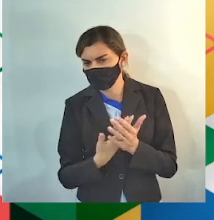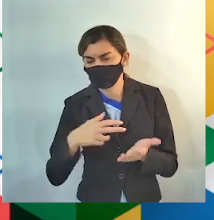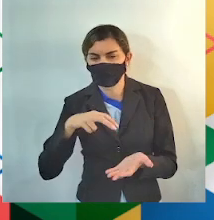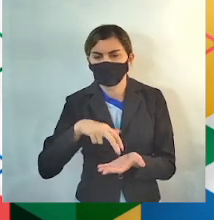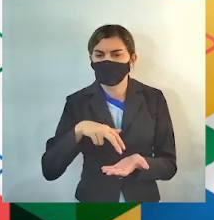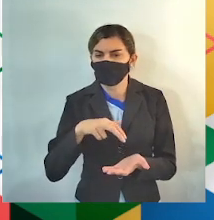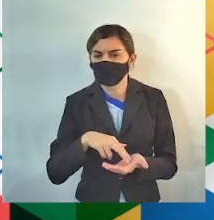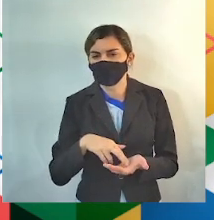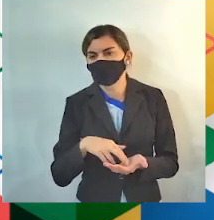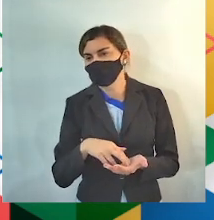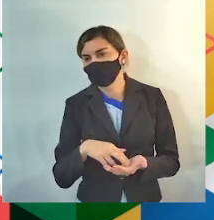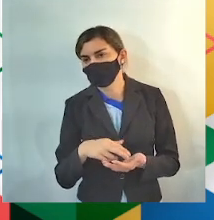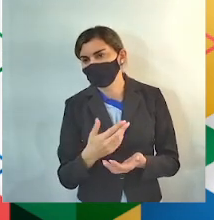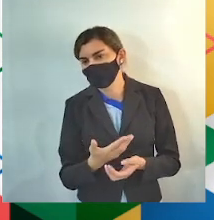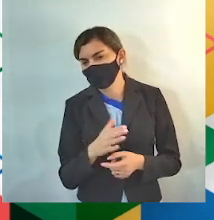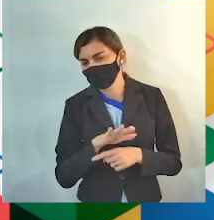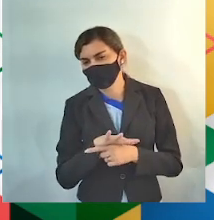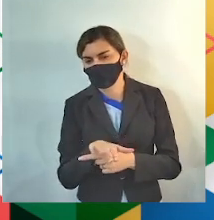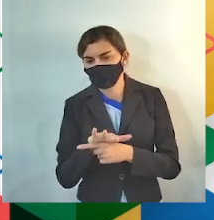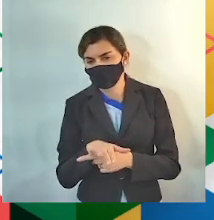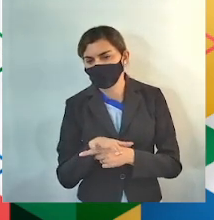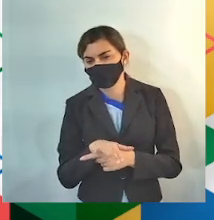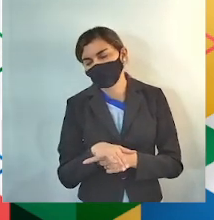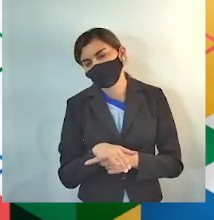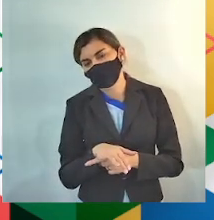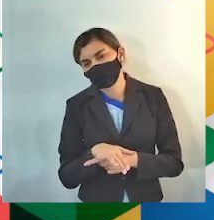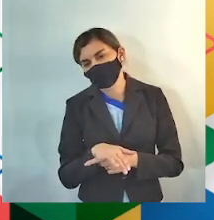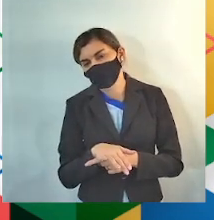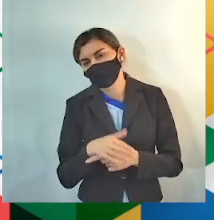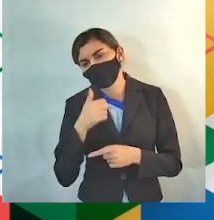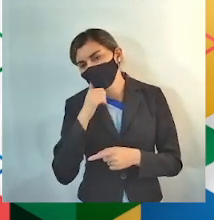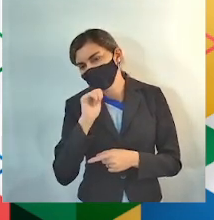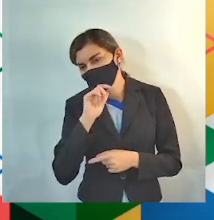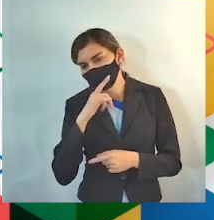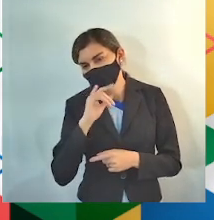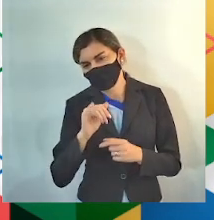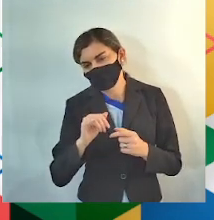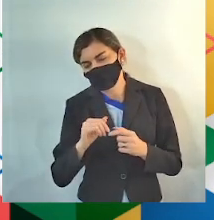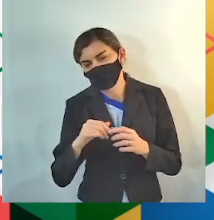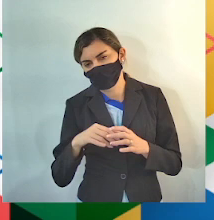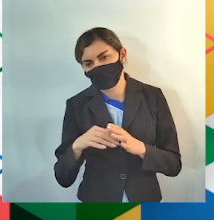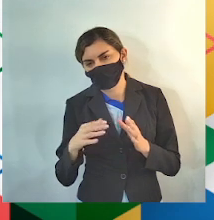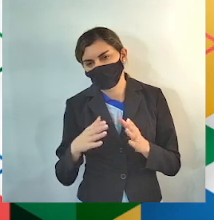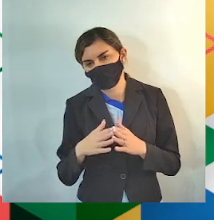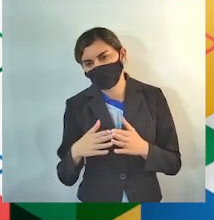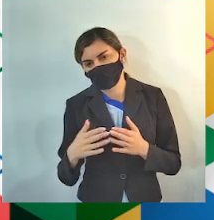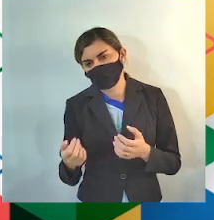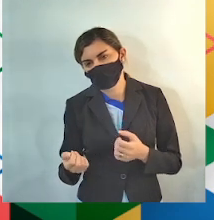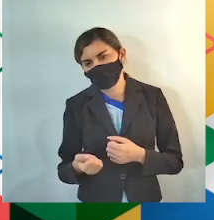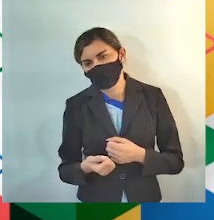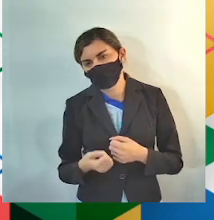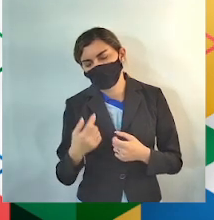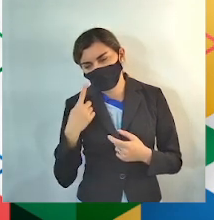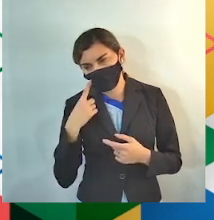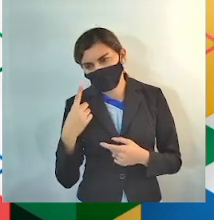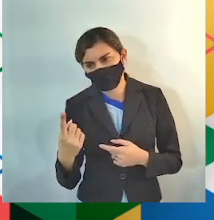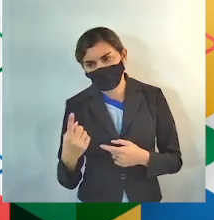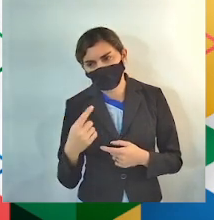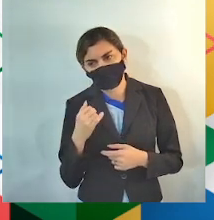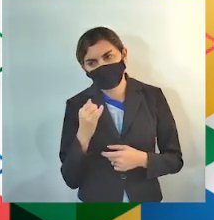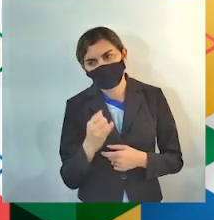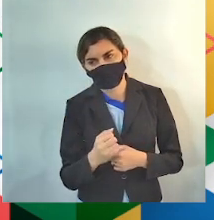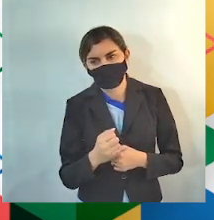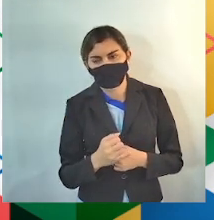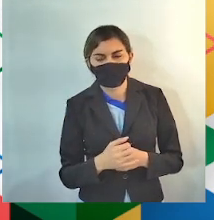manhã e ajuda os pais dela de tarde. In the evening, she